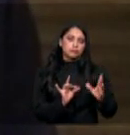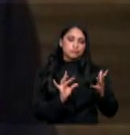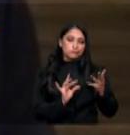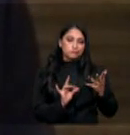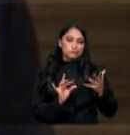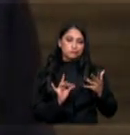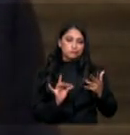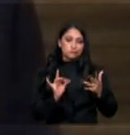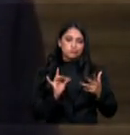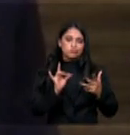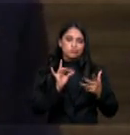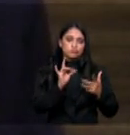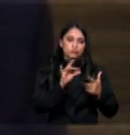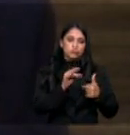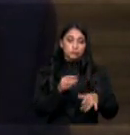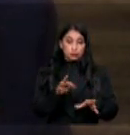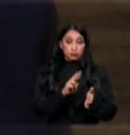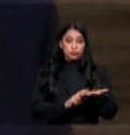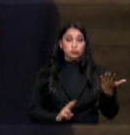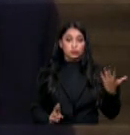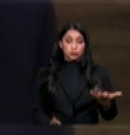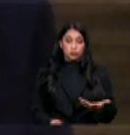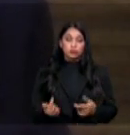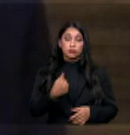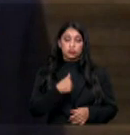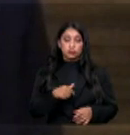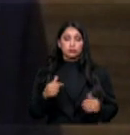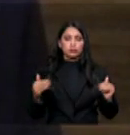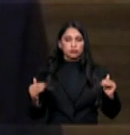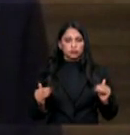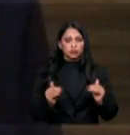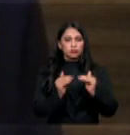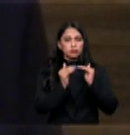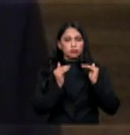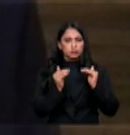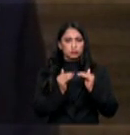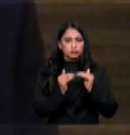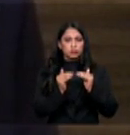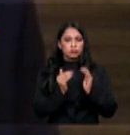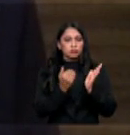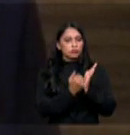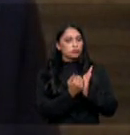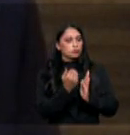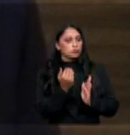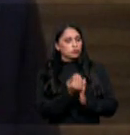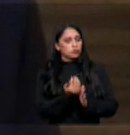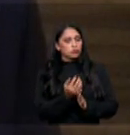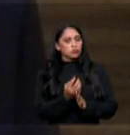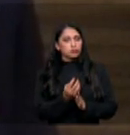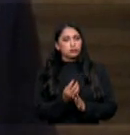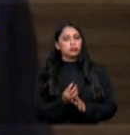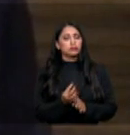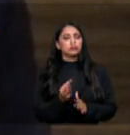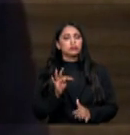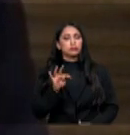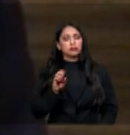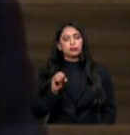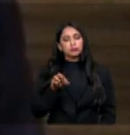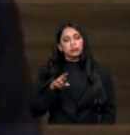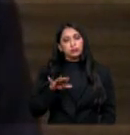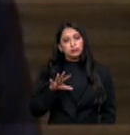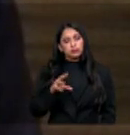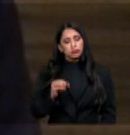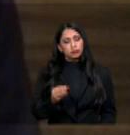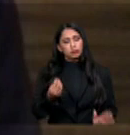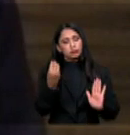minucioso e bem lançado do eminente relator. Em pauta, STF julga processo contra a decisão do TST que condena